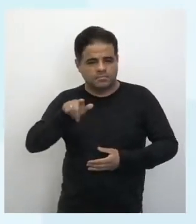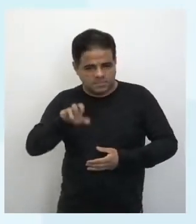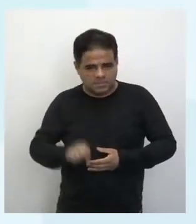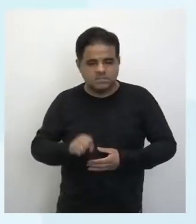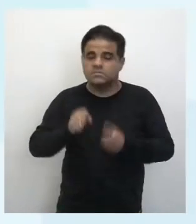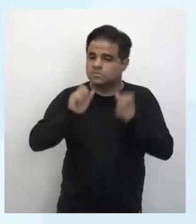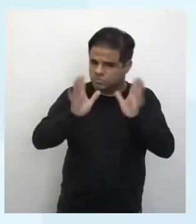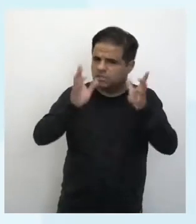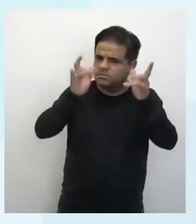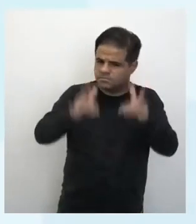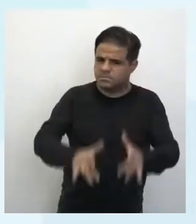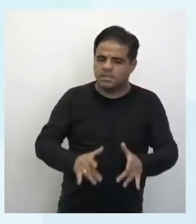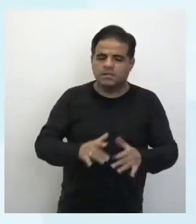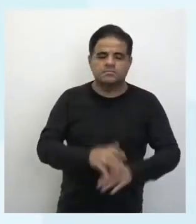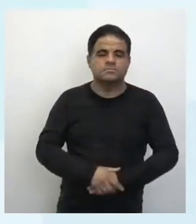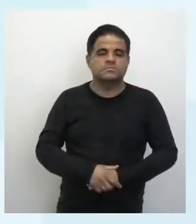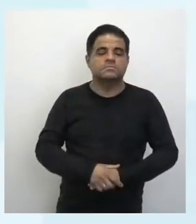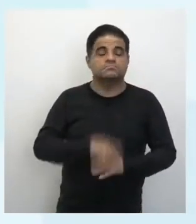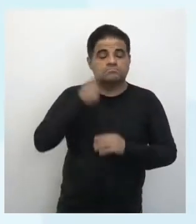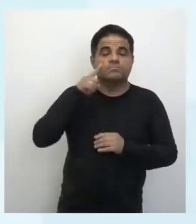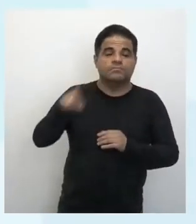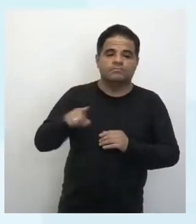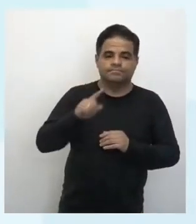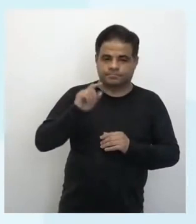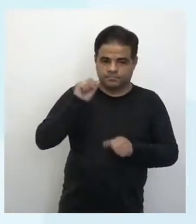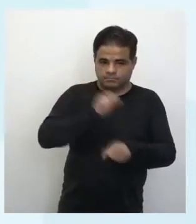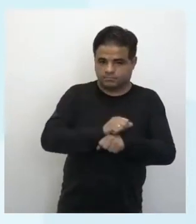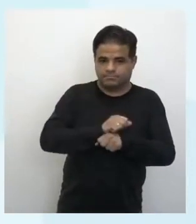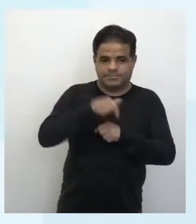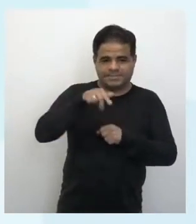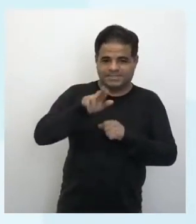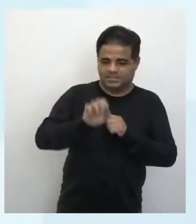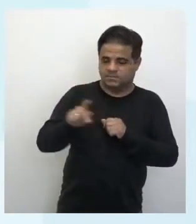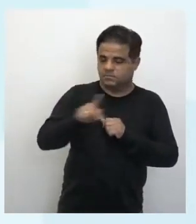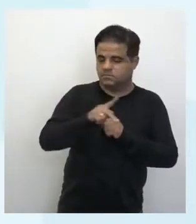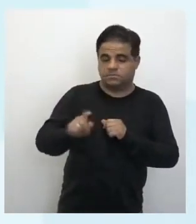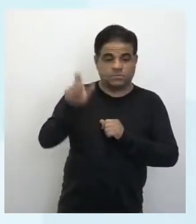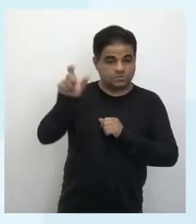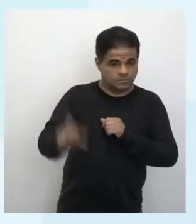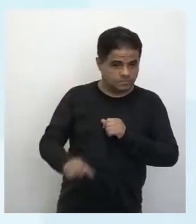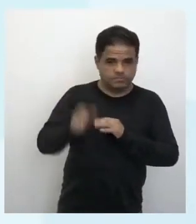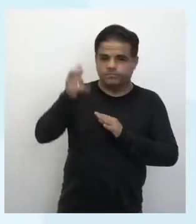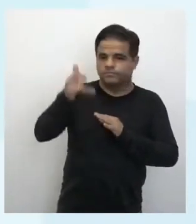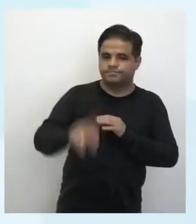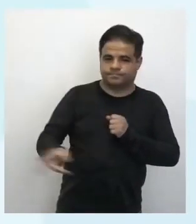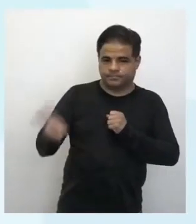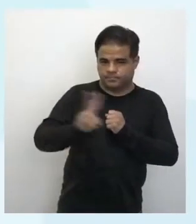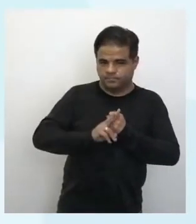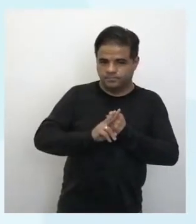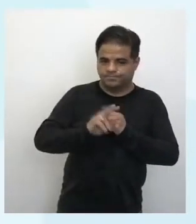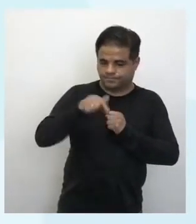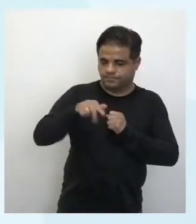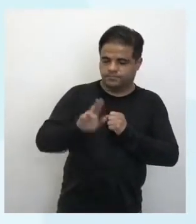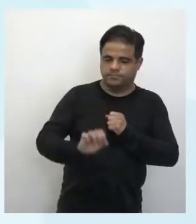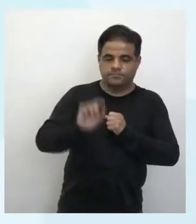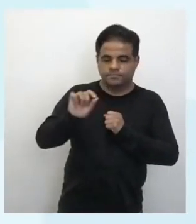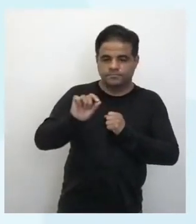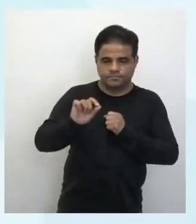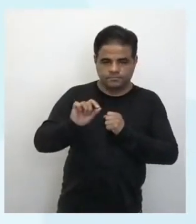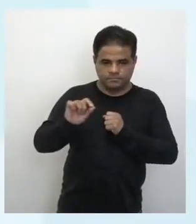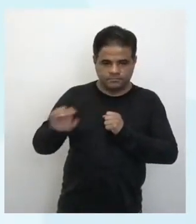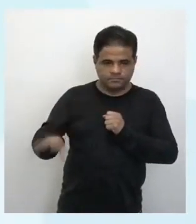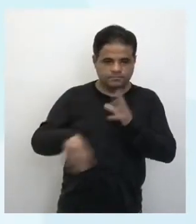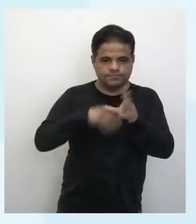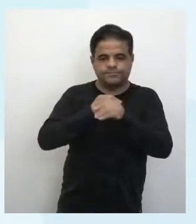que eu expliquei. Muito bem, então você vê que ele para no que ali, ó, professor sujeito, explica é o verbo, que é a nossa conjunção